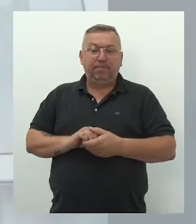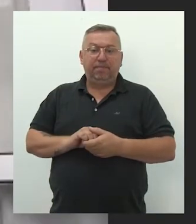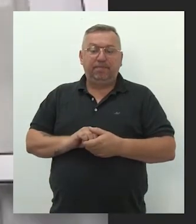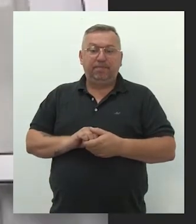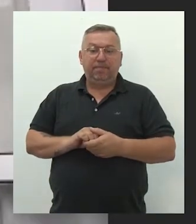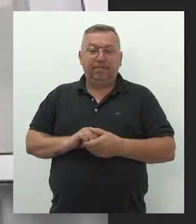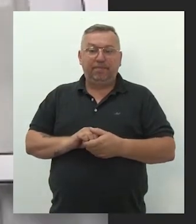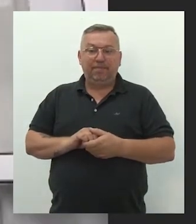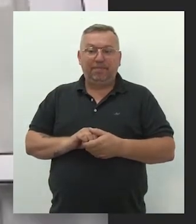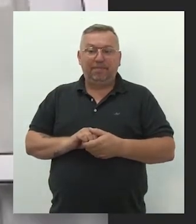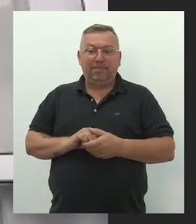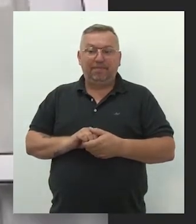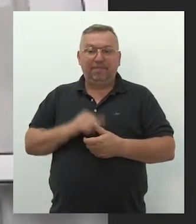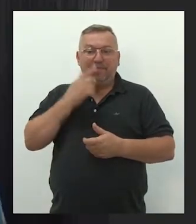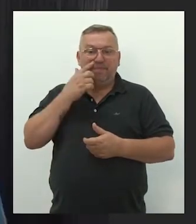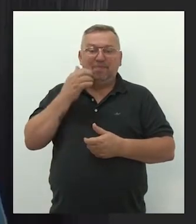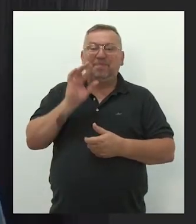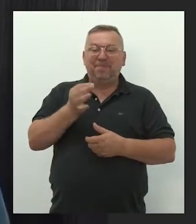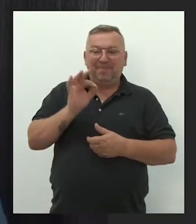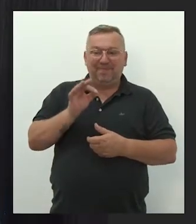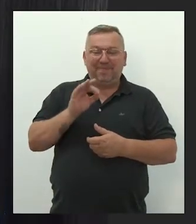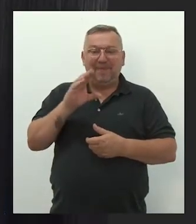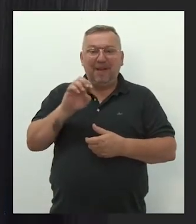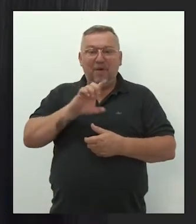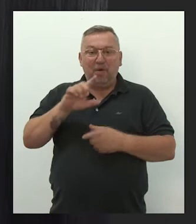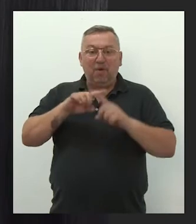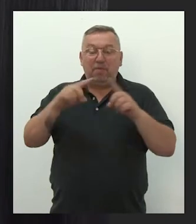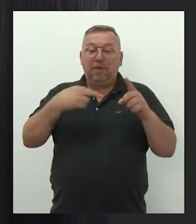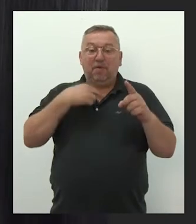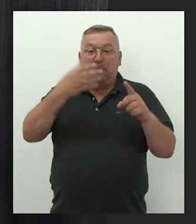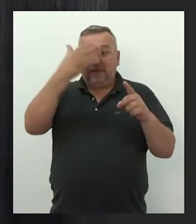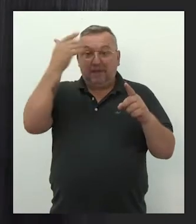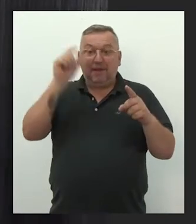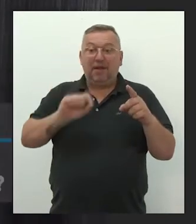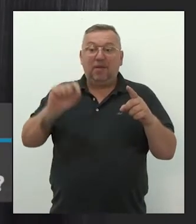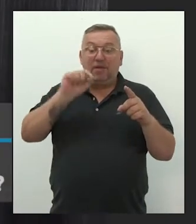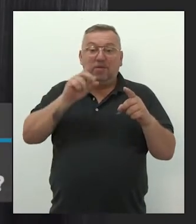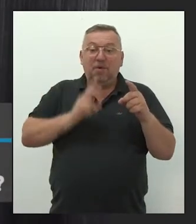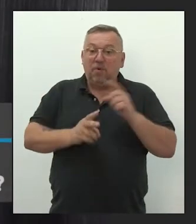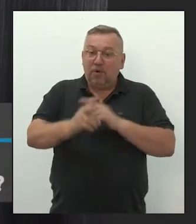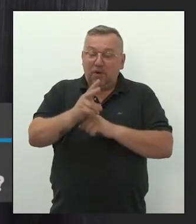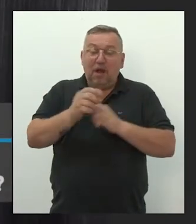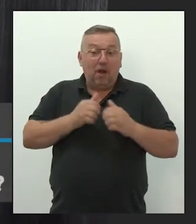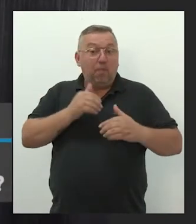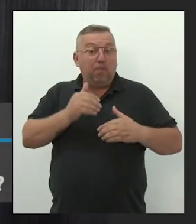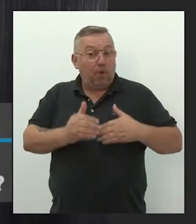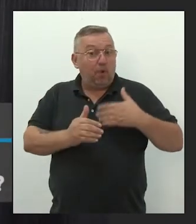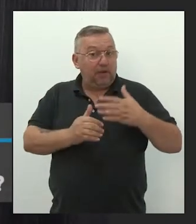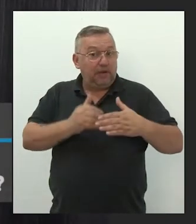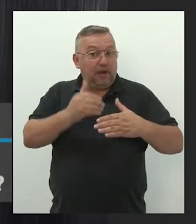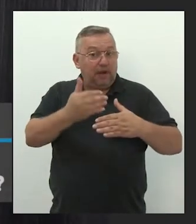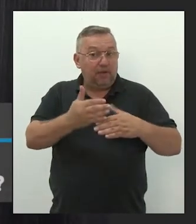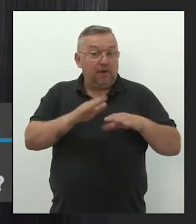Então, vamos lá, Renan? Exatamente, Carol. Mas a gente também não pode esquecer que ele é uma continuidade, ele é um processo, né?